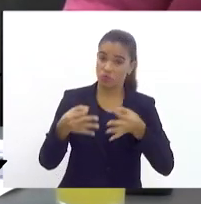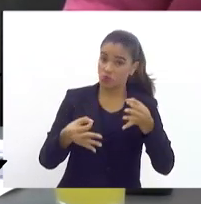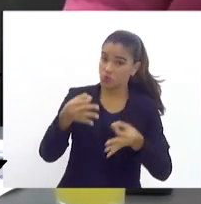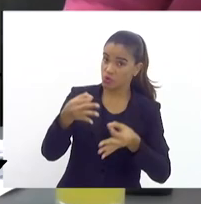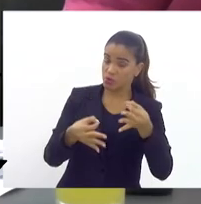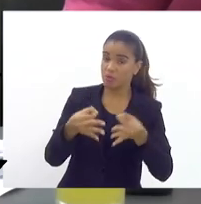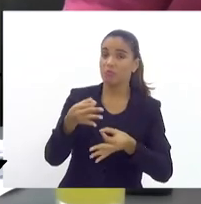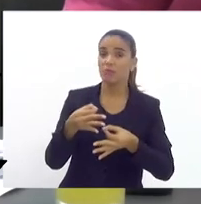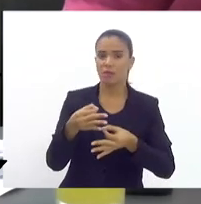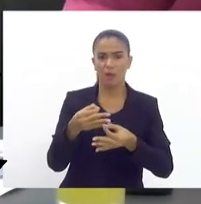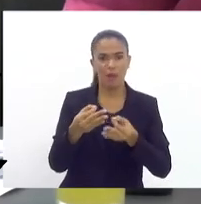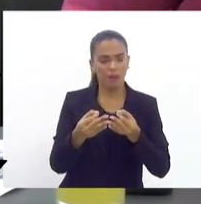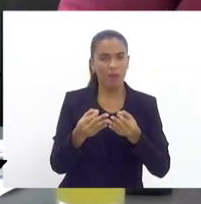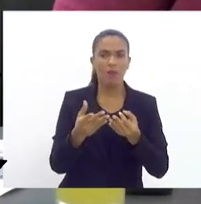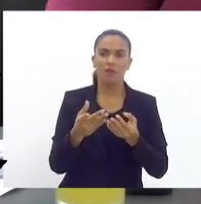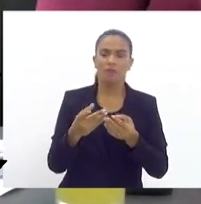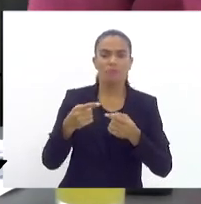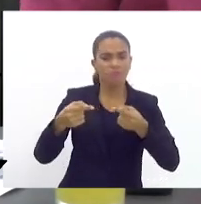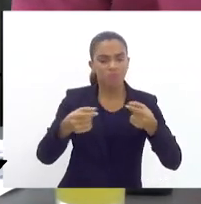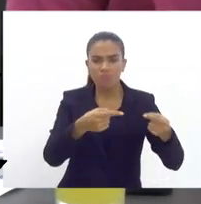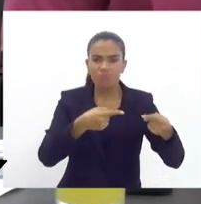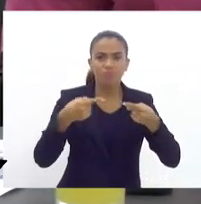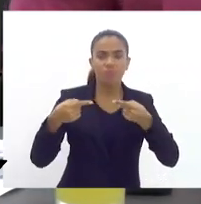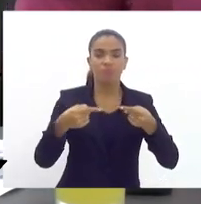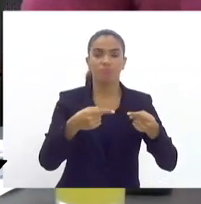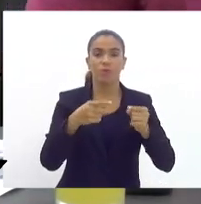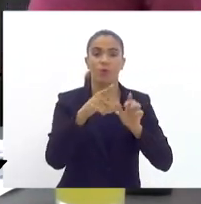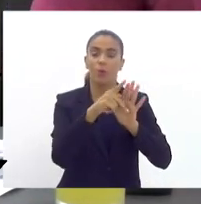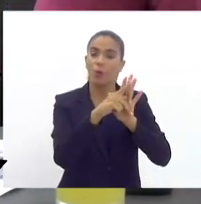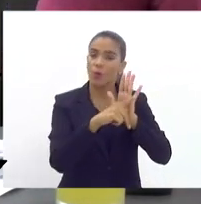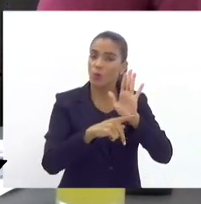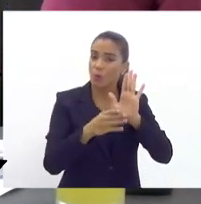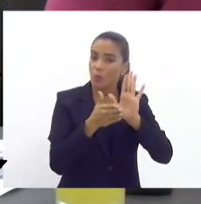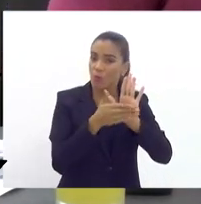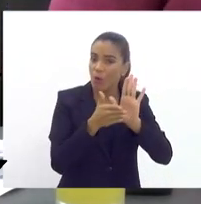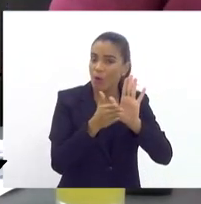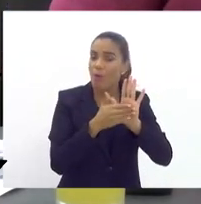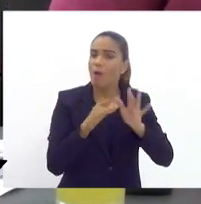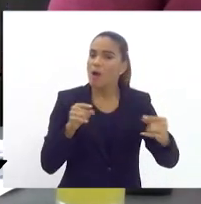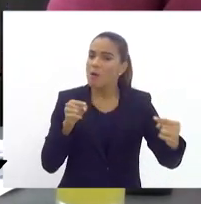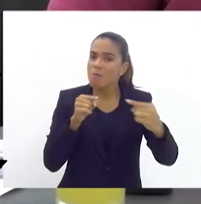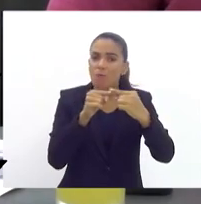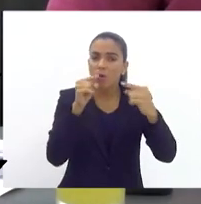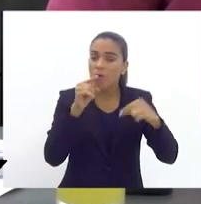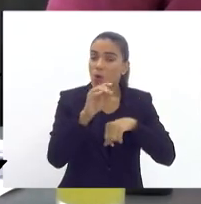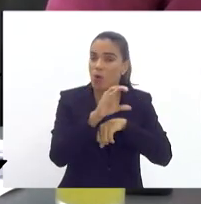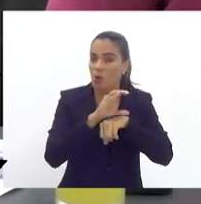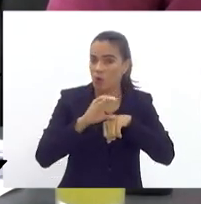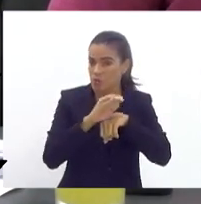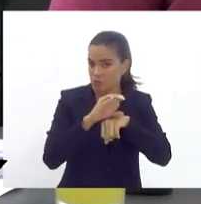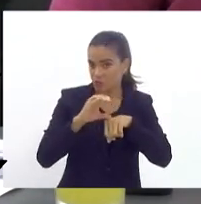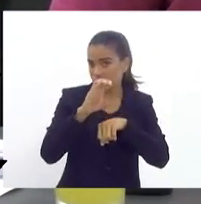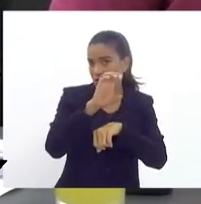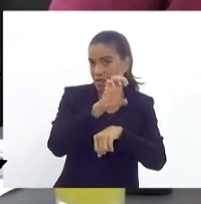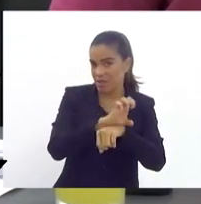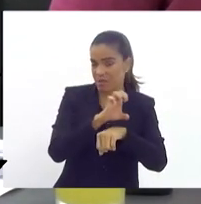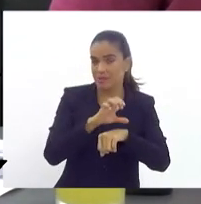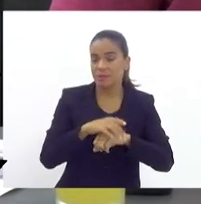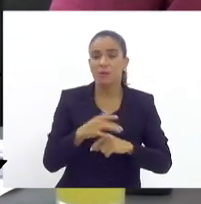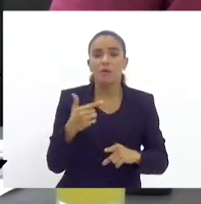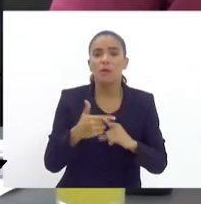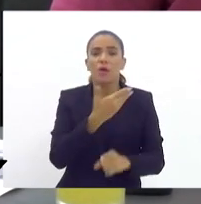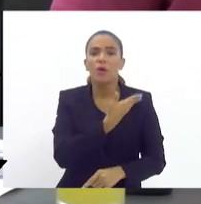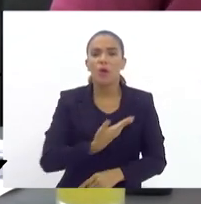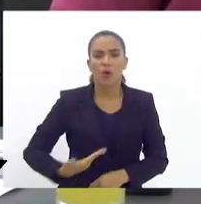tem assentado que os programas são constitucionais. E por quê? Porque o governador